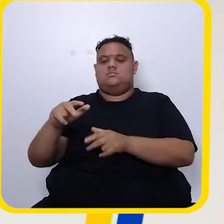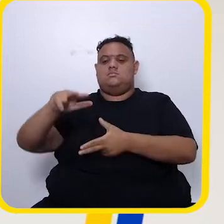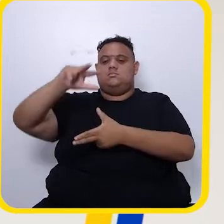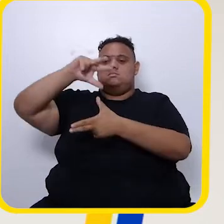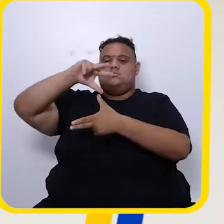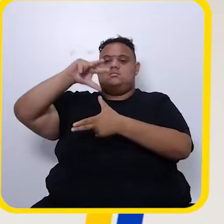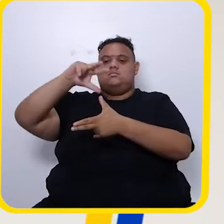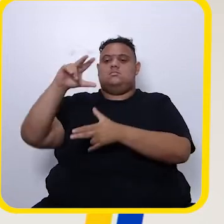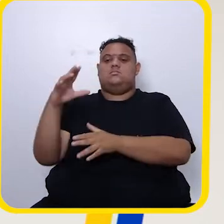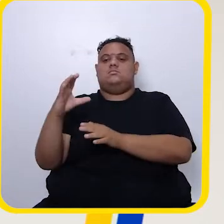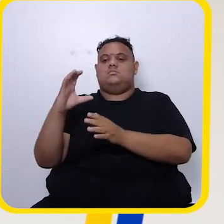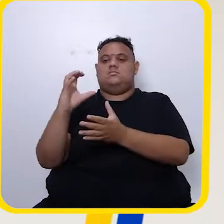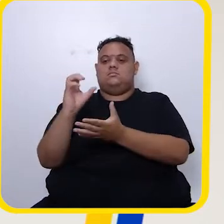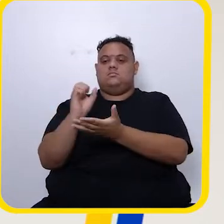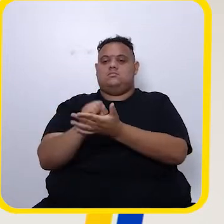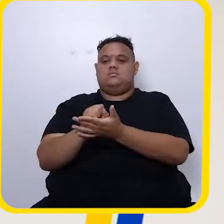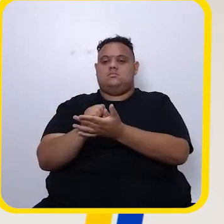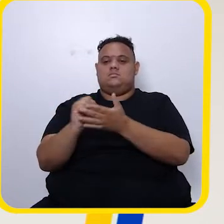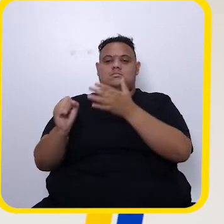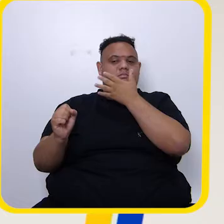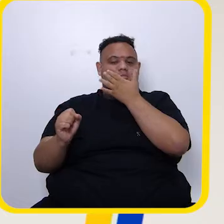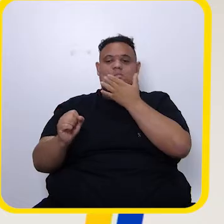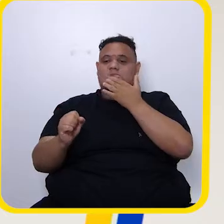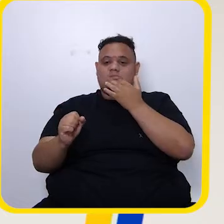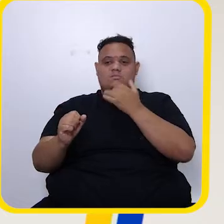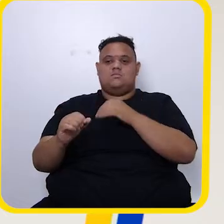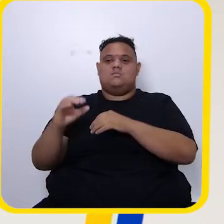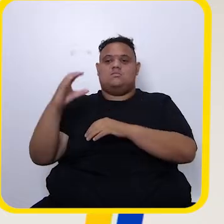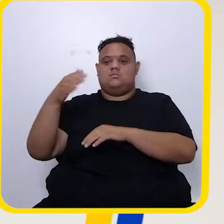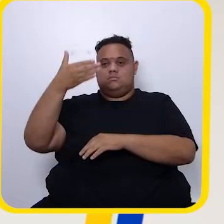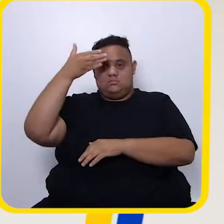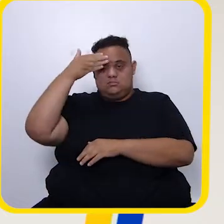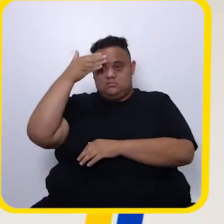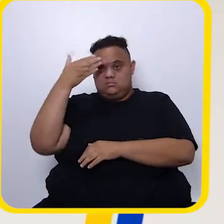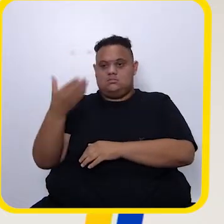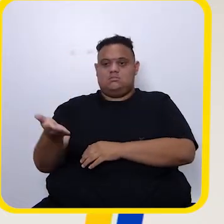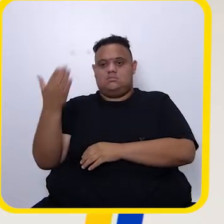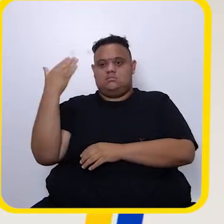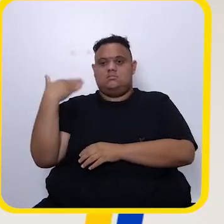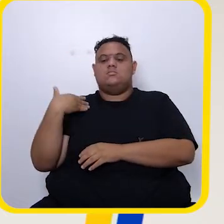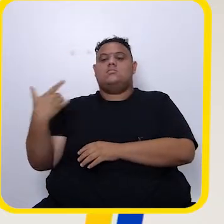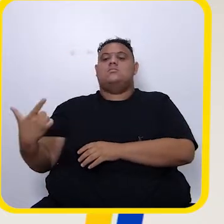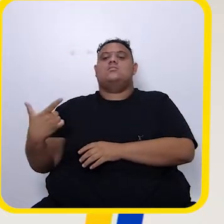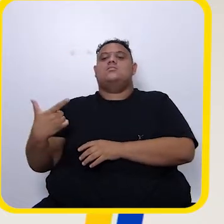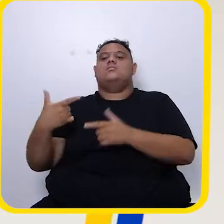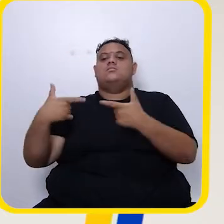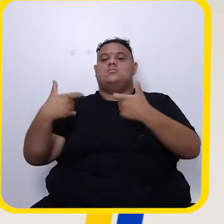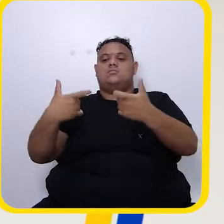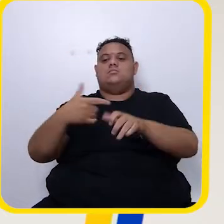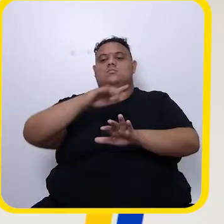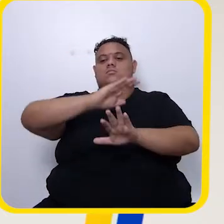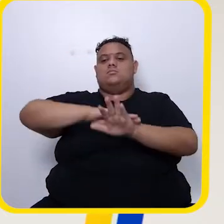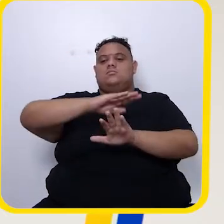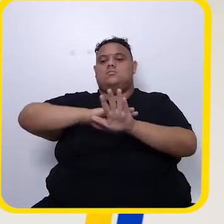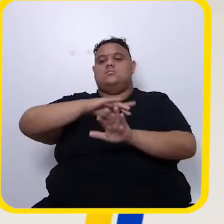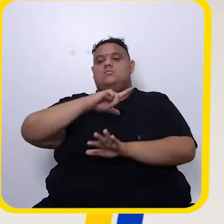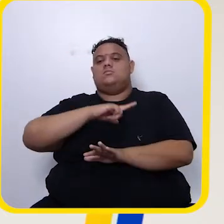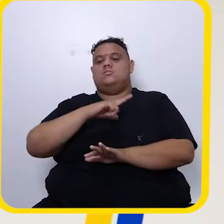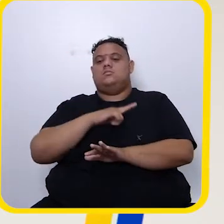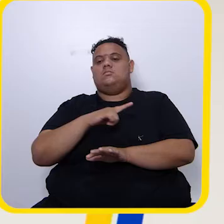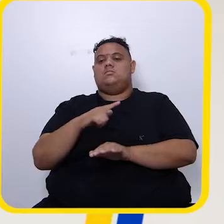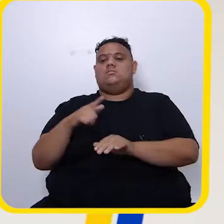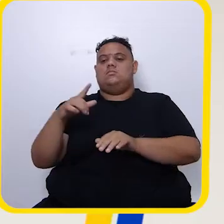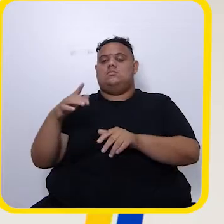de uma América toda capitalista, né, então Cuba, né, ele, desde a época da Guerra Fria, né,